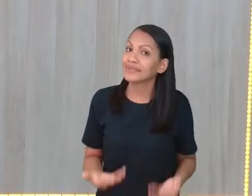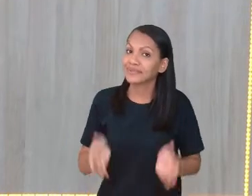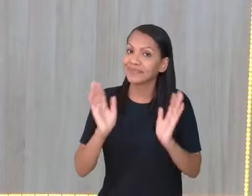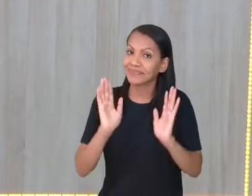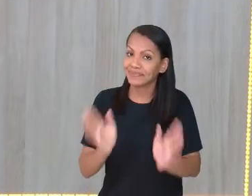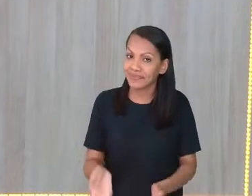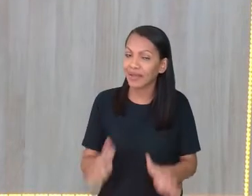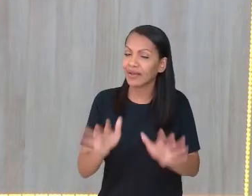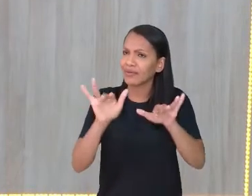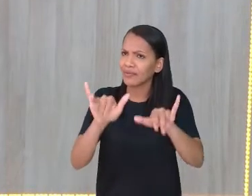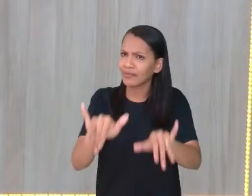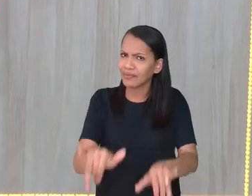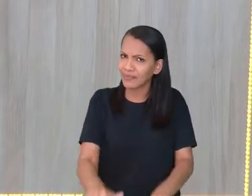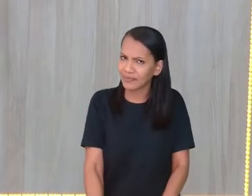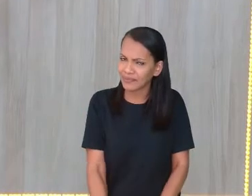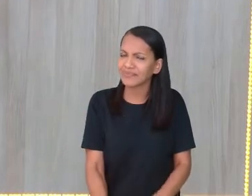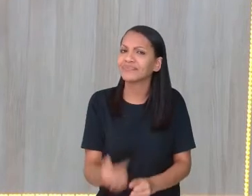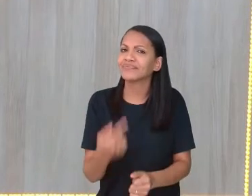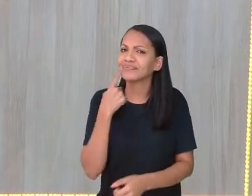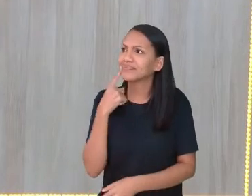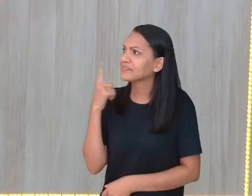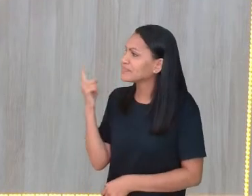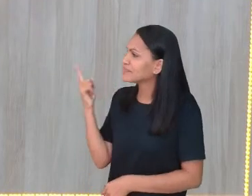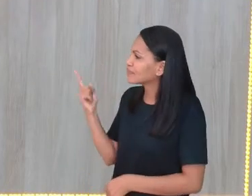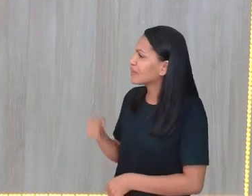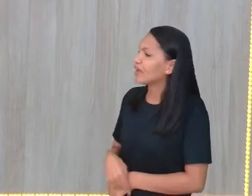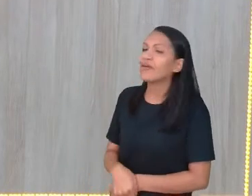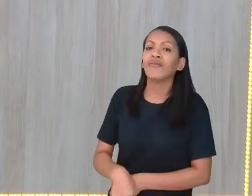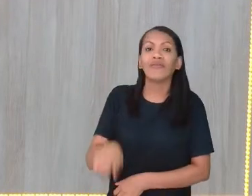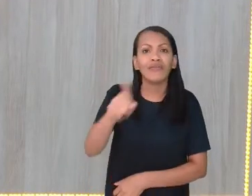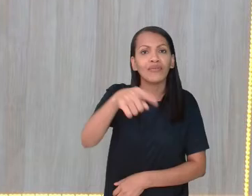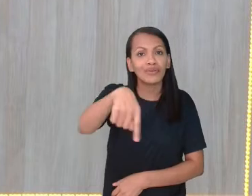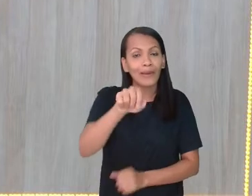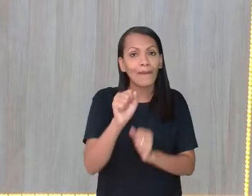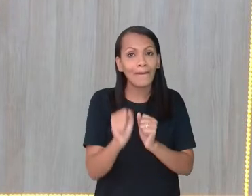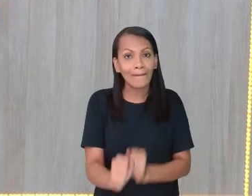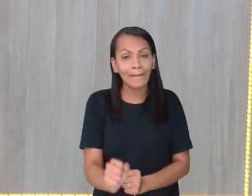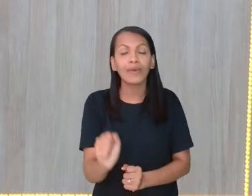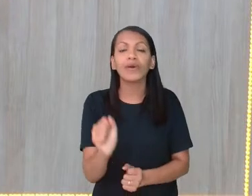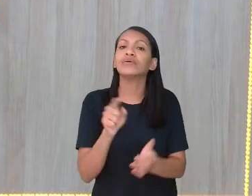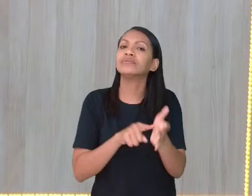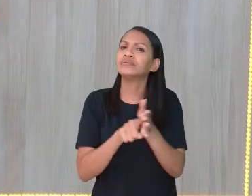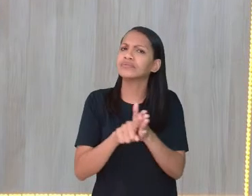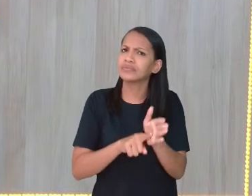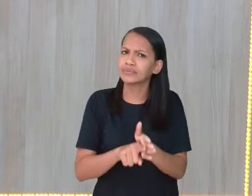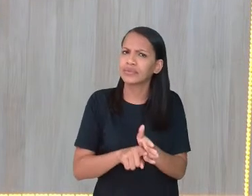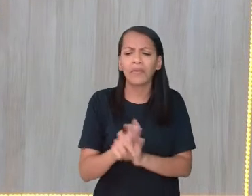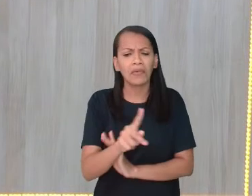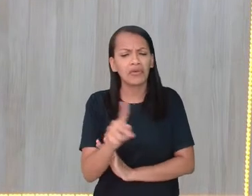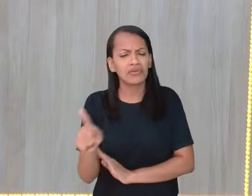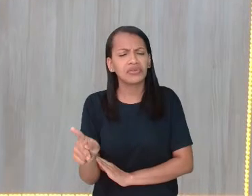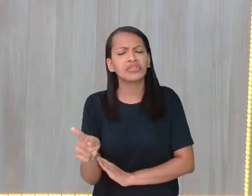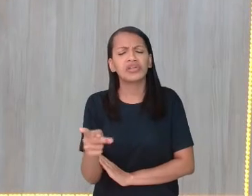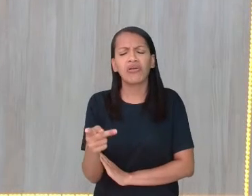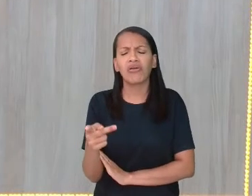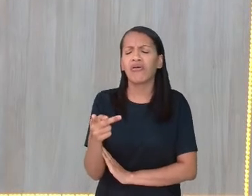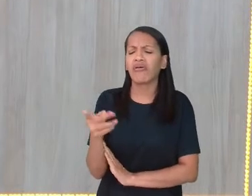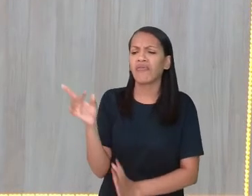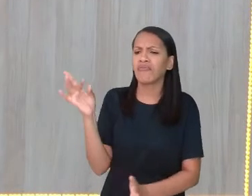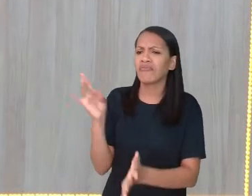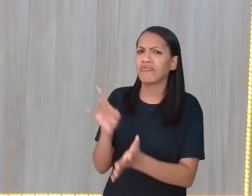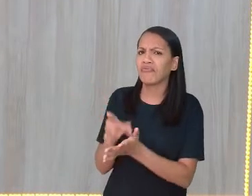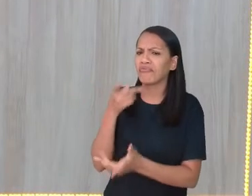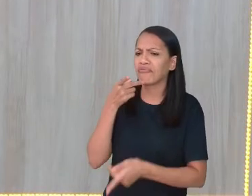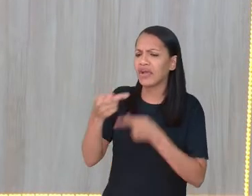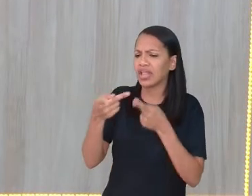eu terminei aí falando sobre o artigo, né? Vocês podem pesquisar, se ver, professor, será que o professor está falando a verdade ou ele está aqui enchendo linguiça,